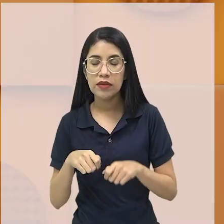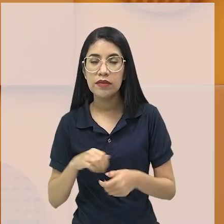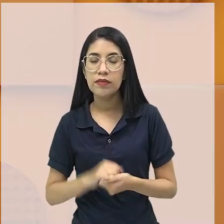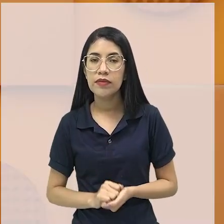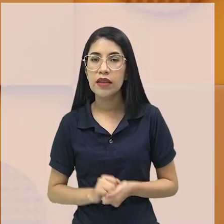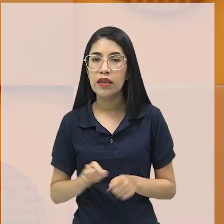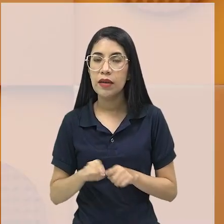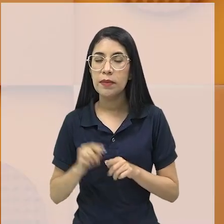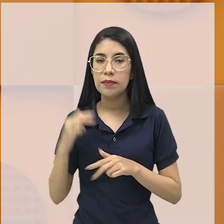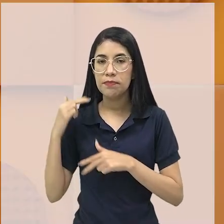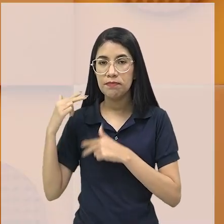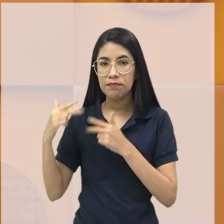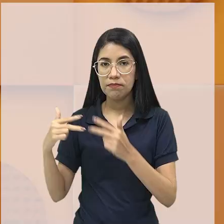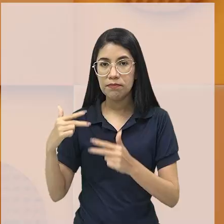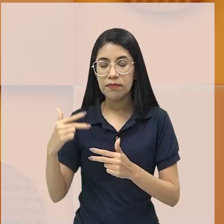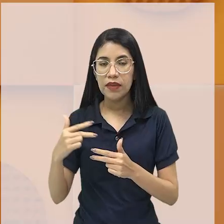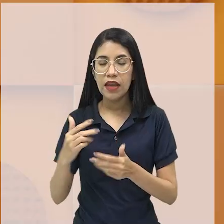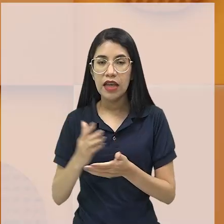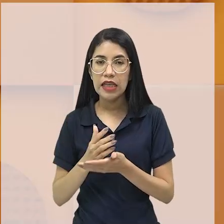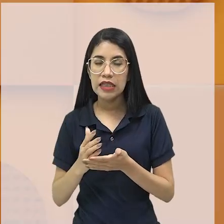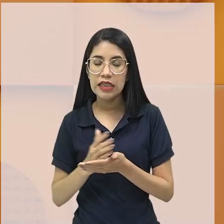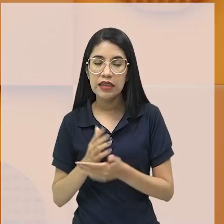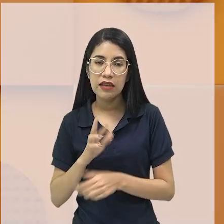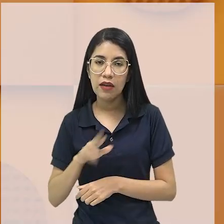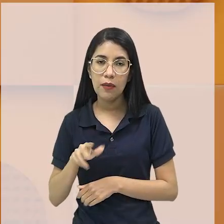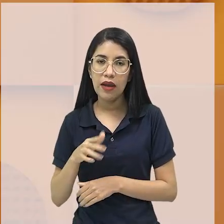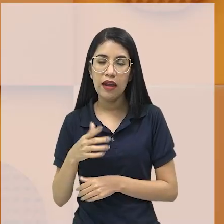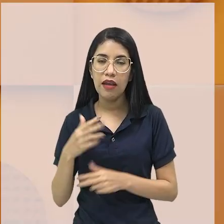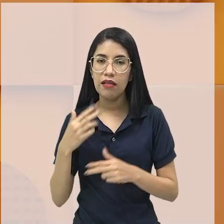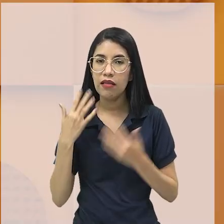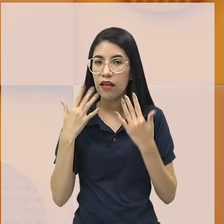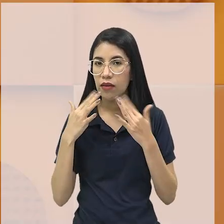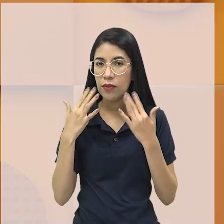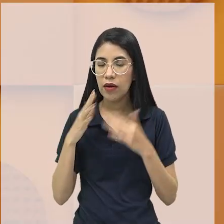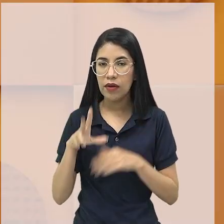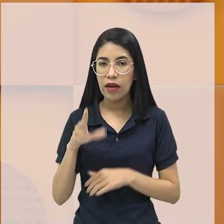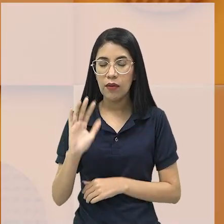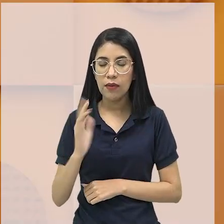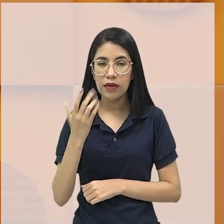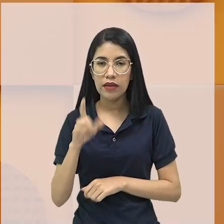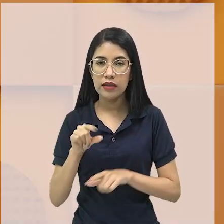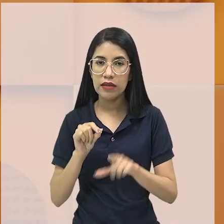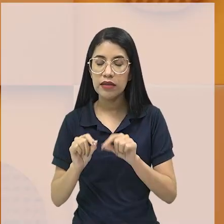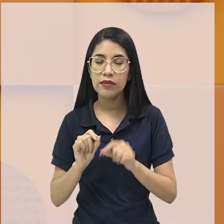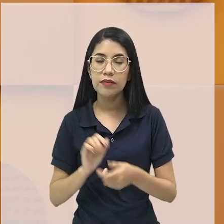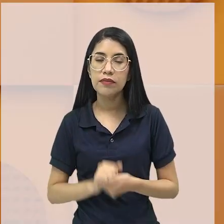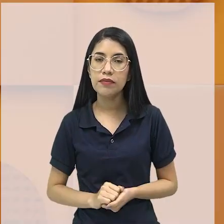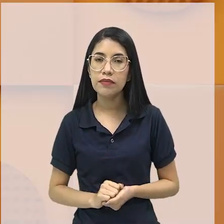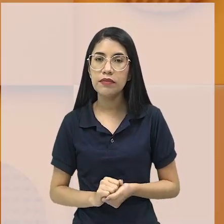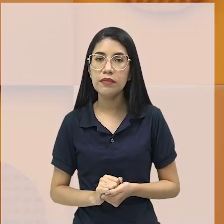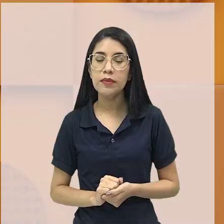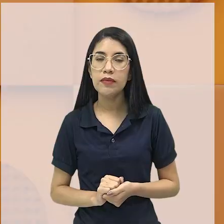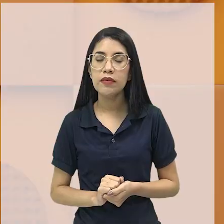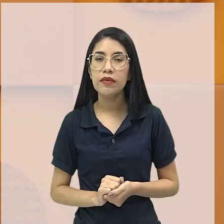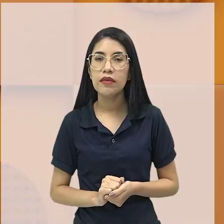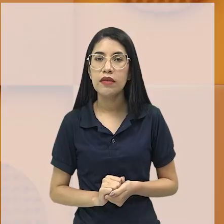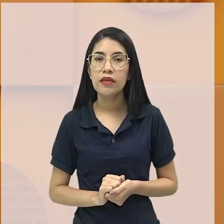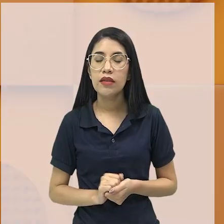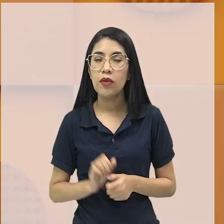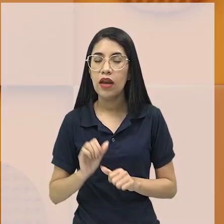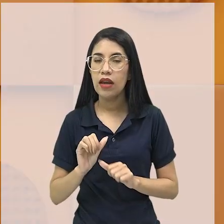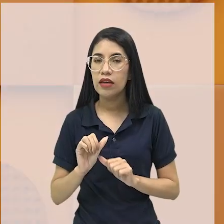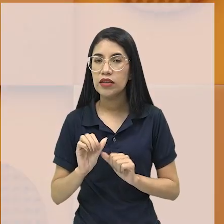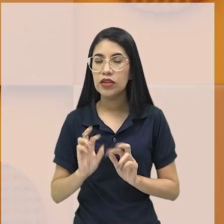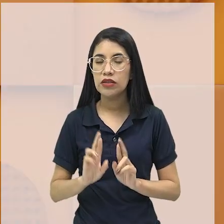dessa seleção natural, né, que às vezes nem é tão natural assim, né, nos torna ali muito dinâmicos no nosso